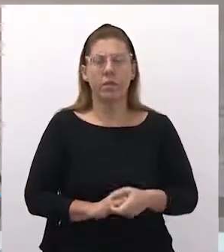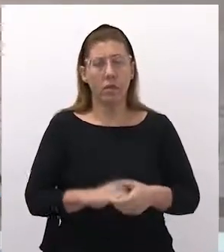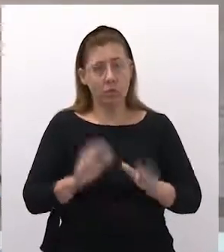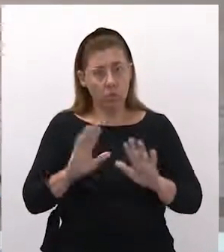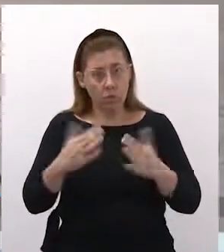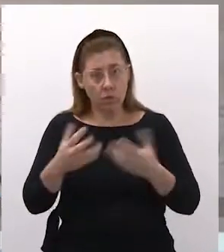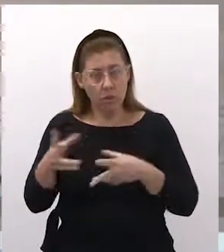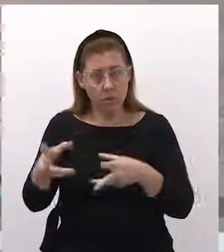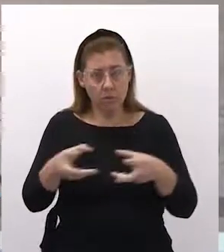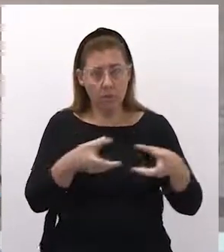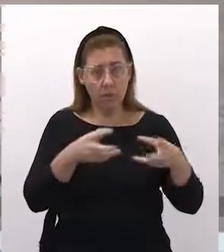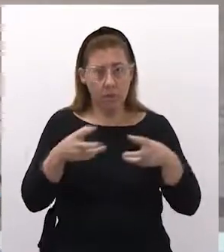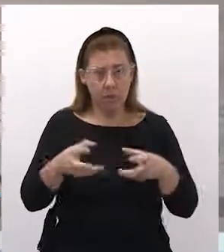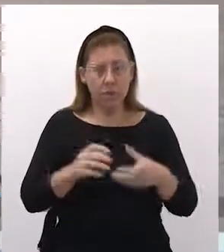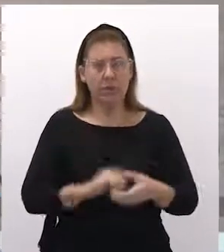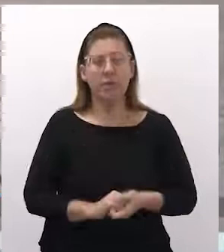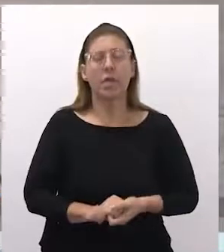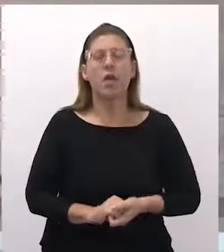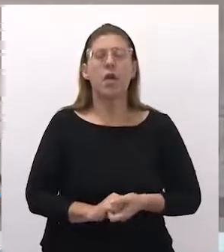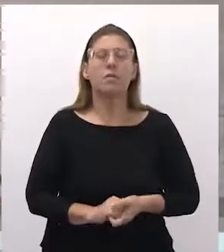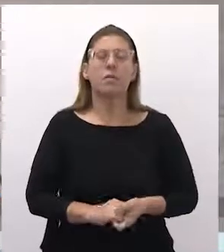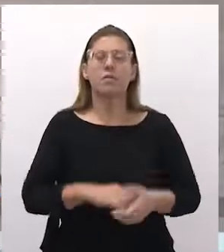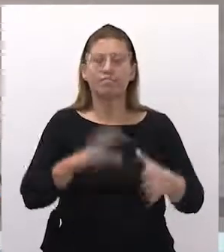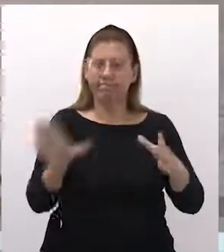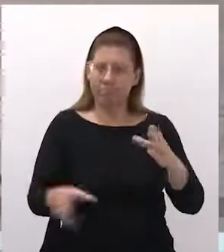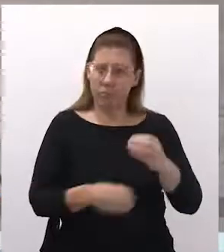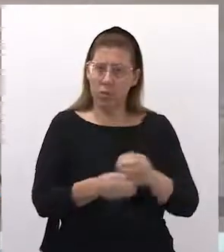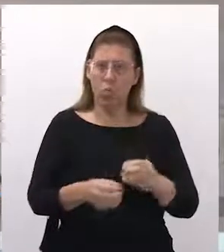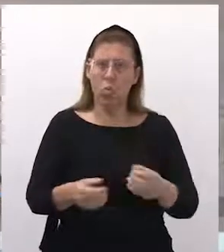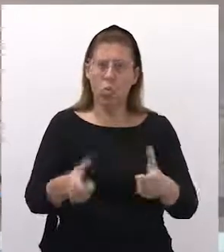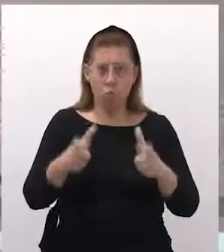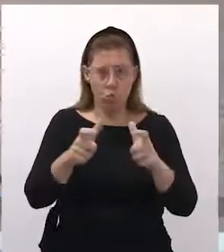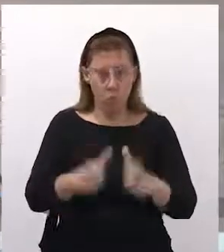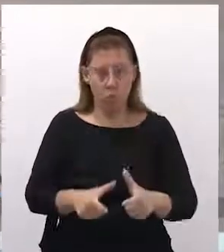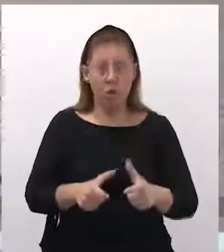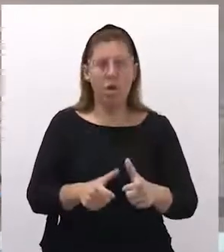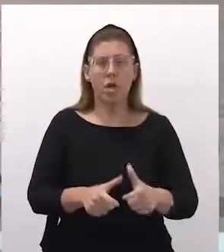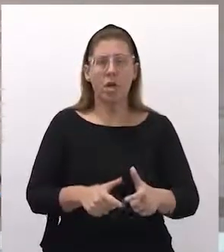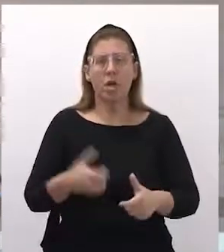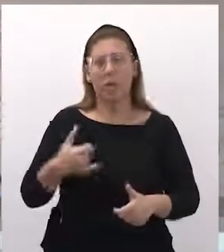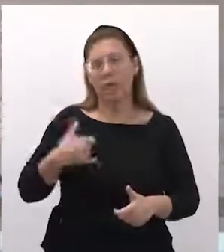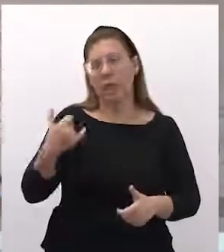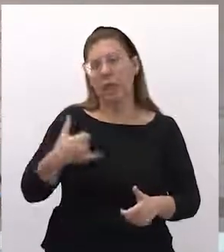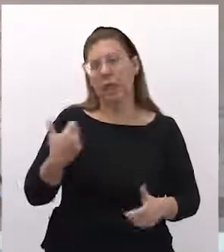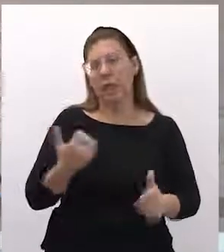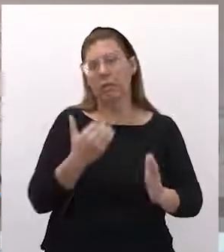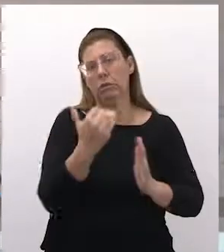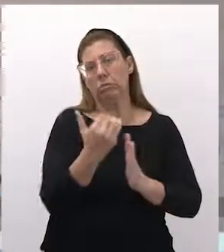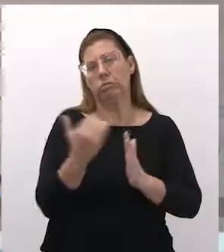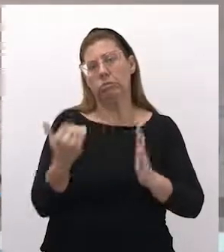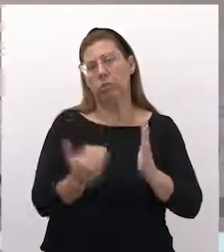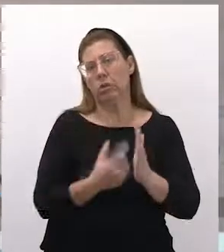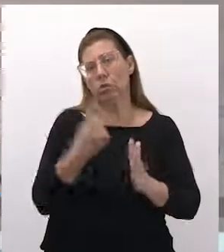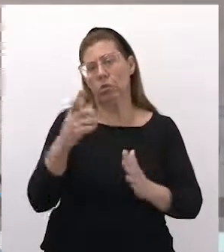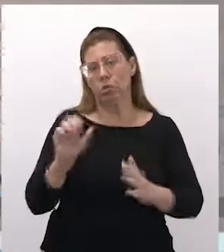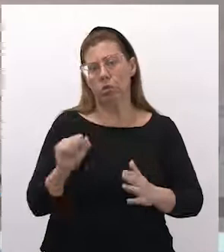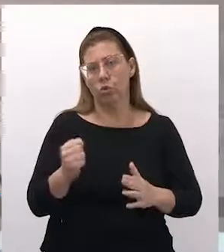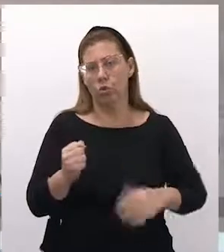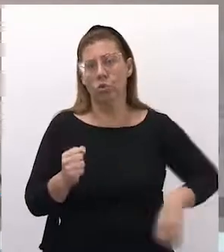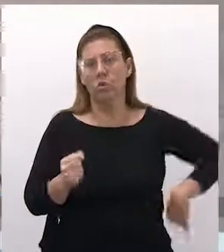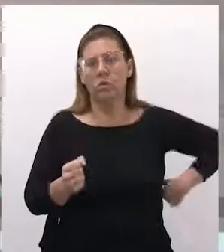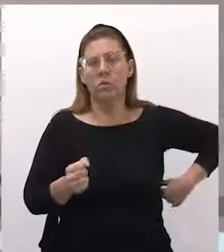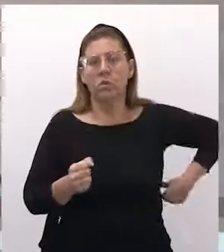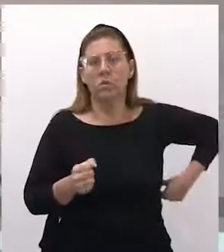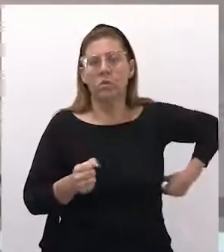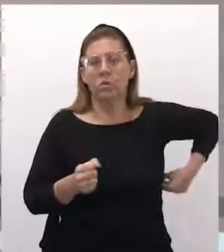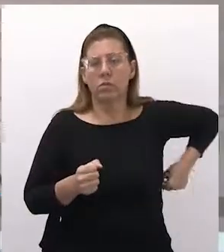gente olha ele, colocando ele nesse lugar de menor, né, de infrator, de risco, e ele